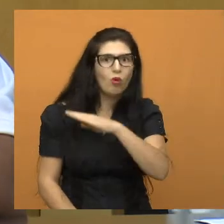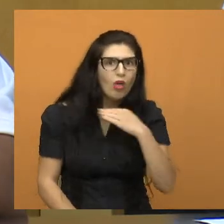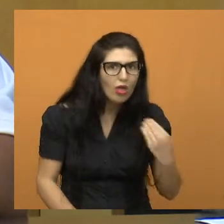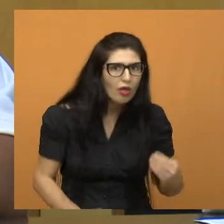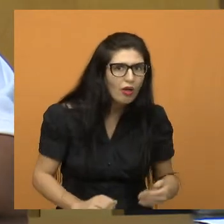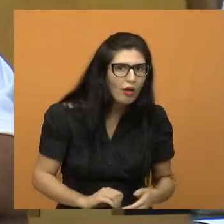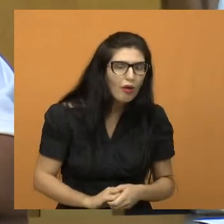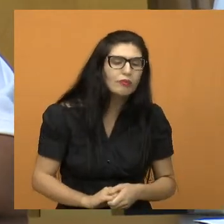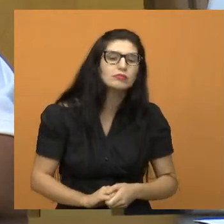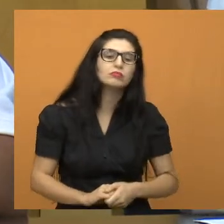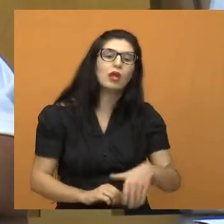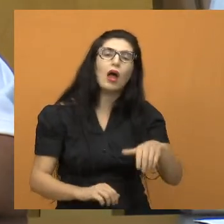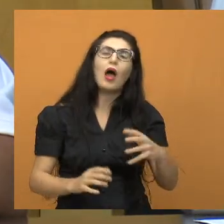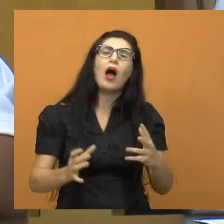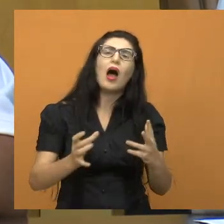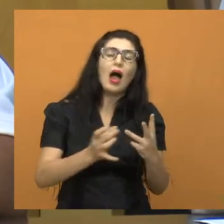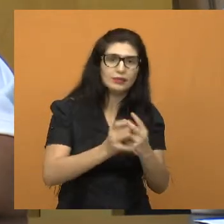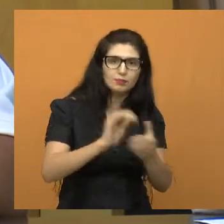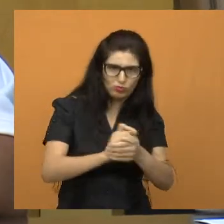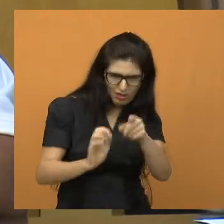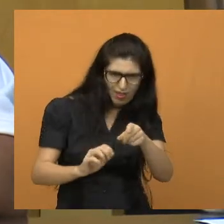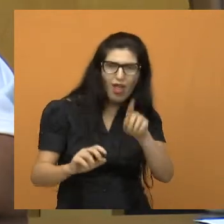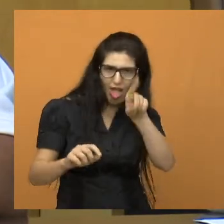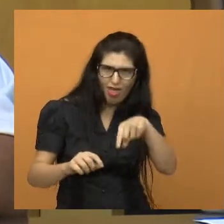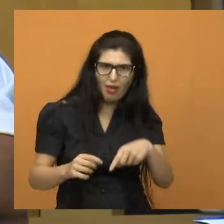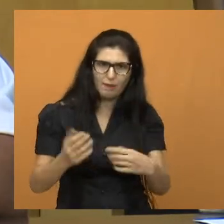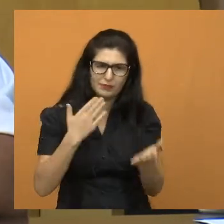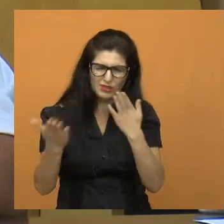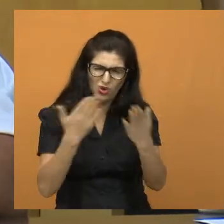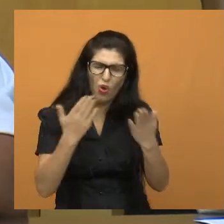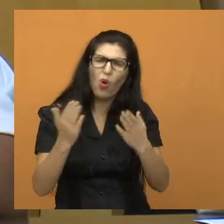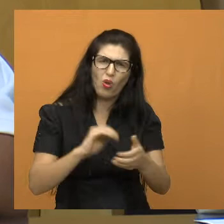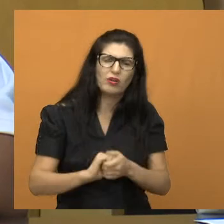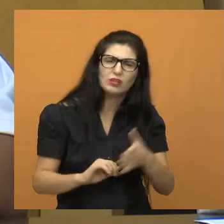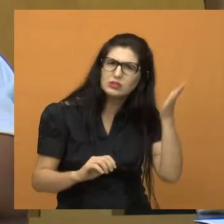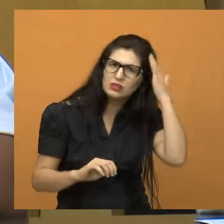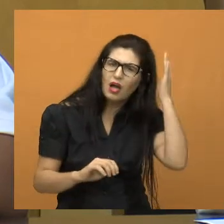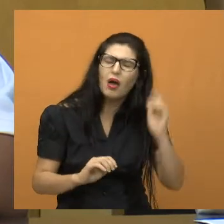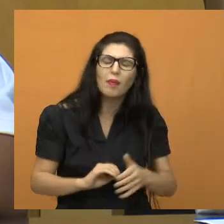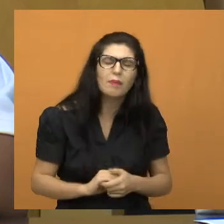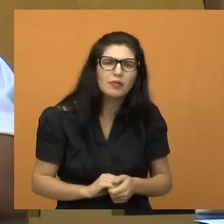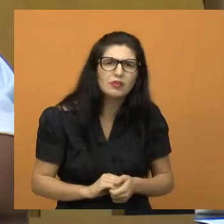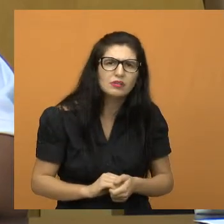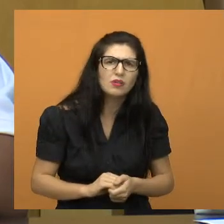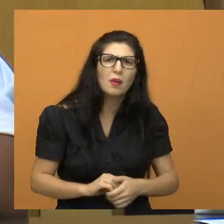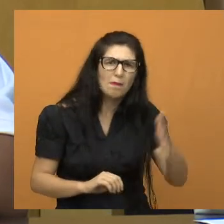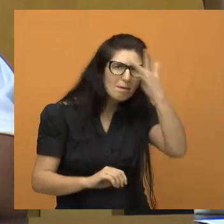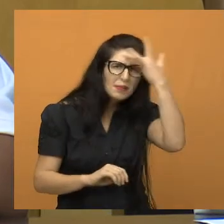é psicóloga clínica, isso chegou, era ex-paciente, se suicidou por causa do bullying, 14